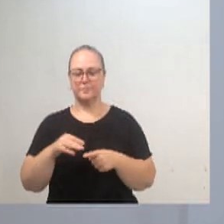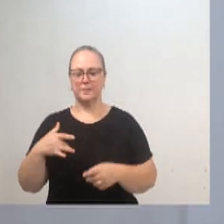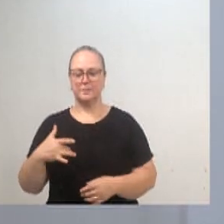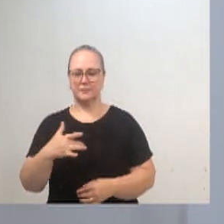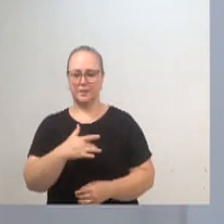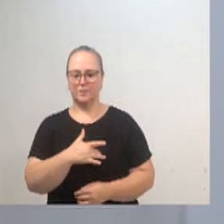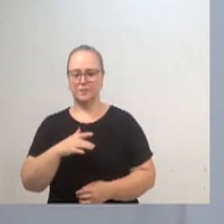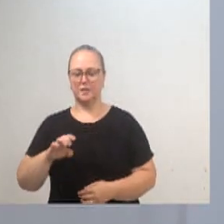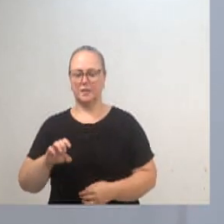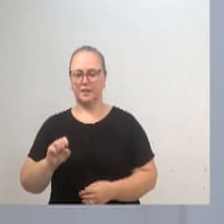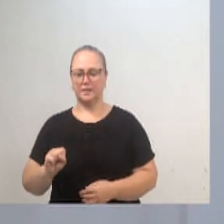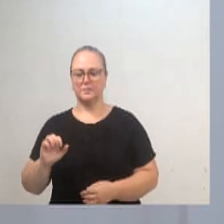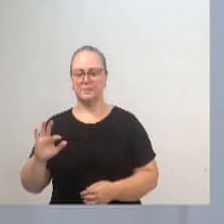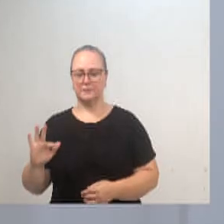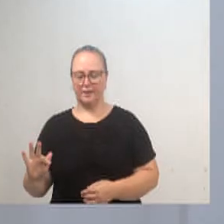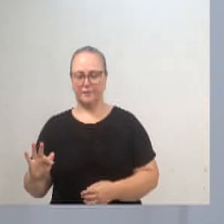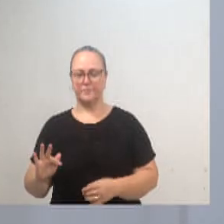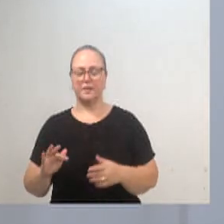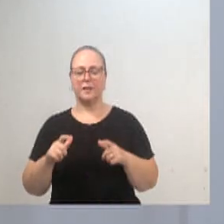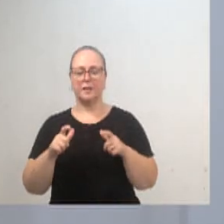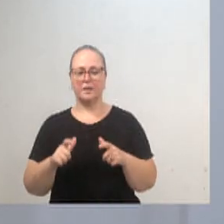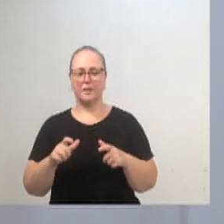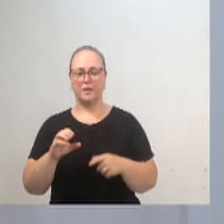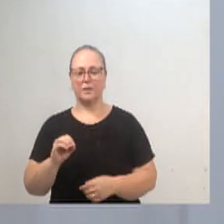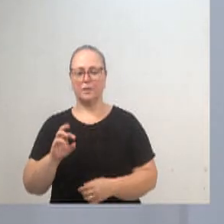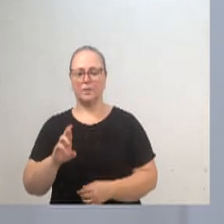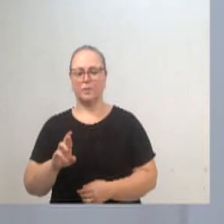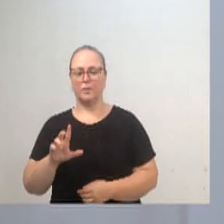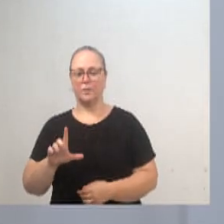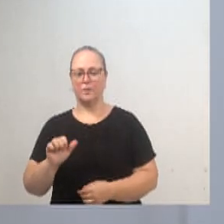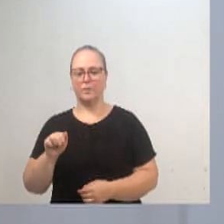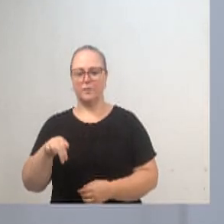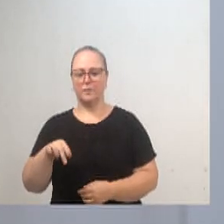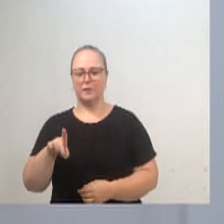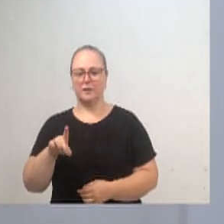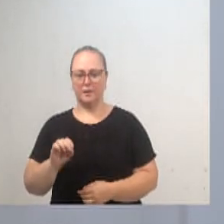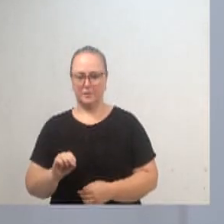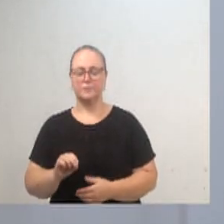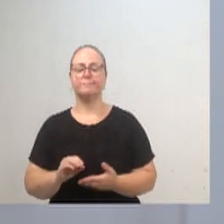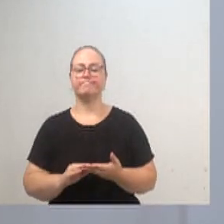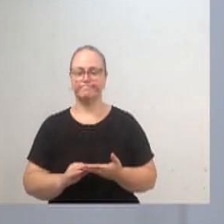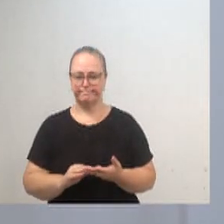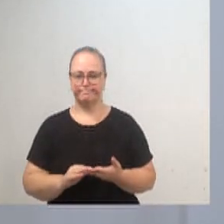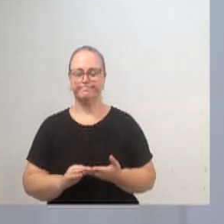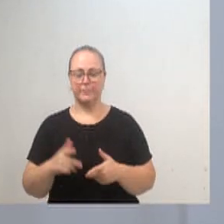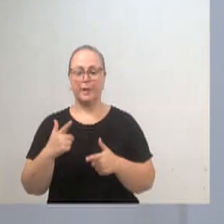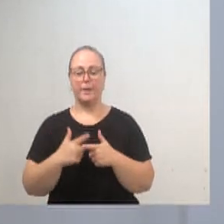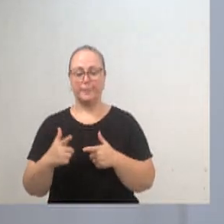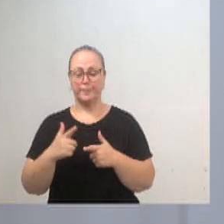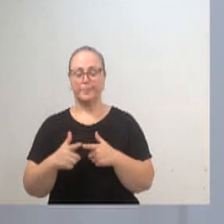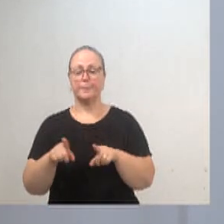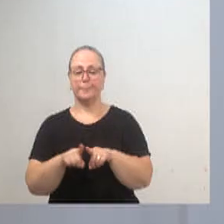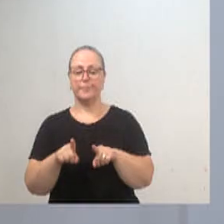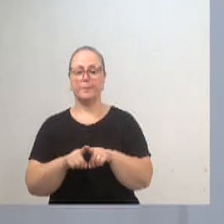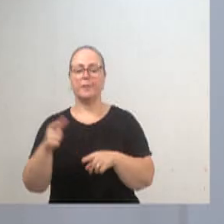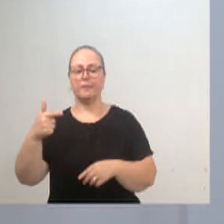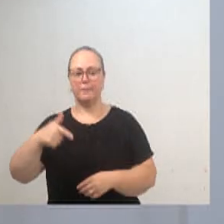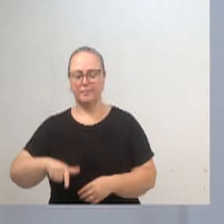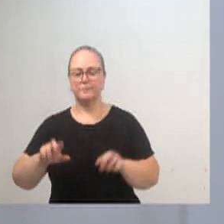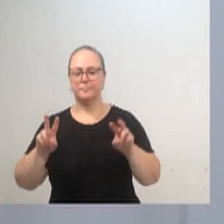ECF Orlando Osni Margarida, e lá é um outro problema que também começou a ser recorrente no gabinete com relação à